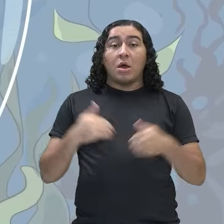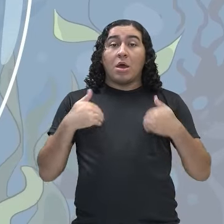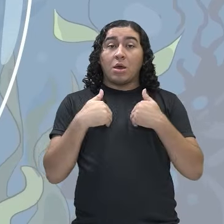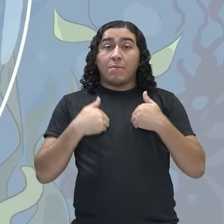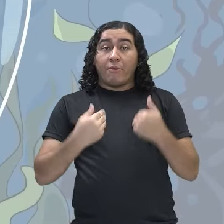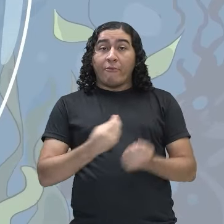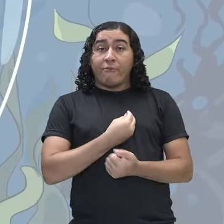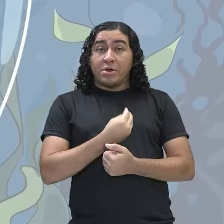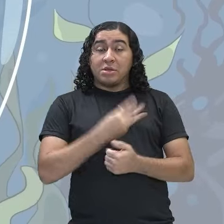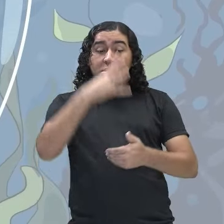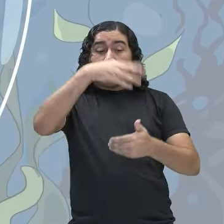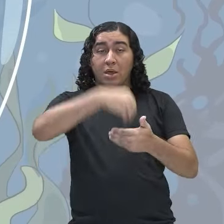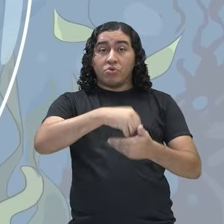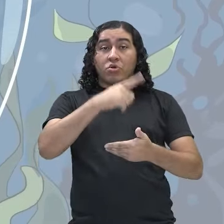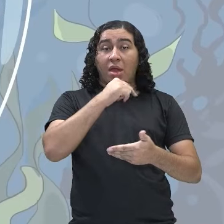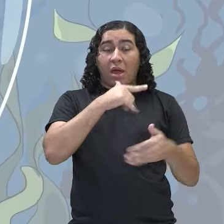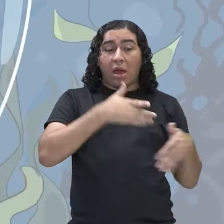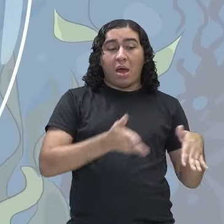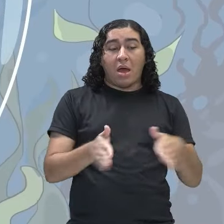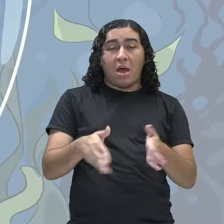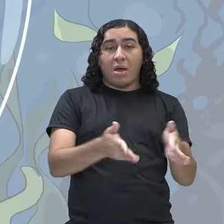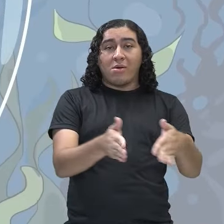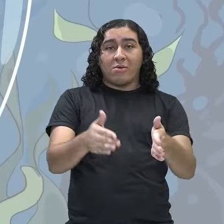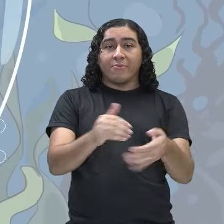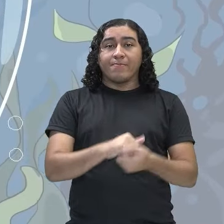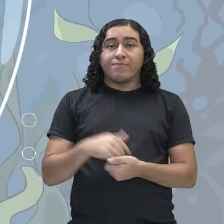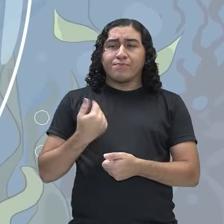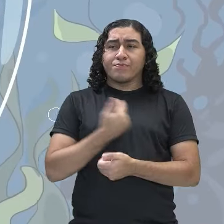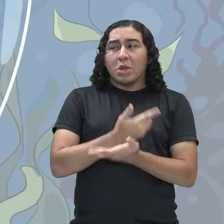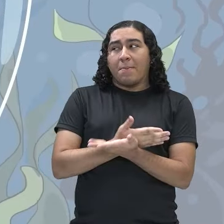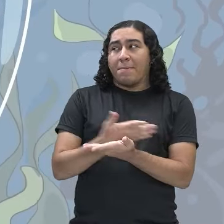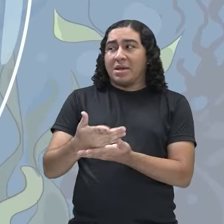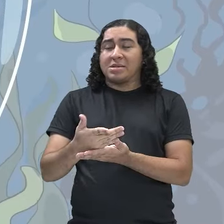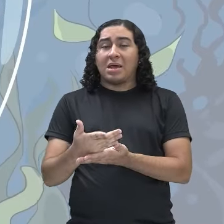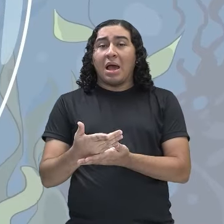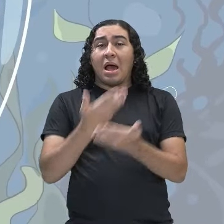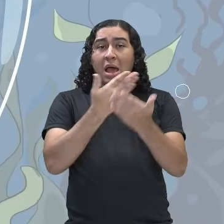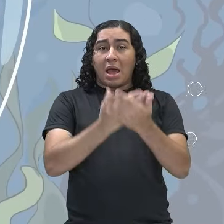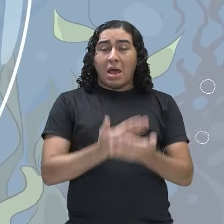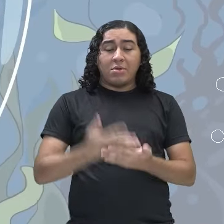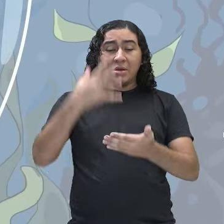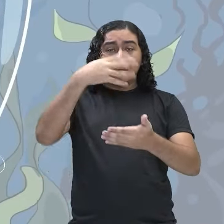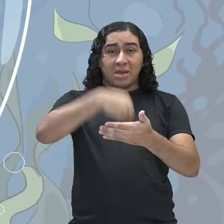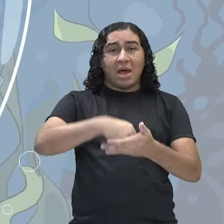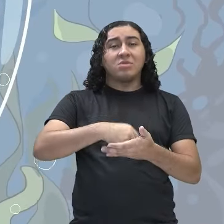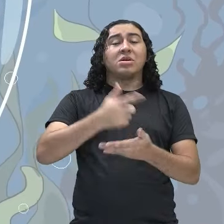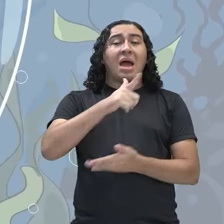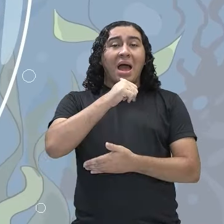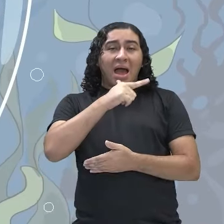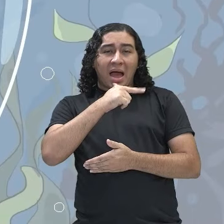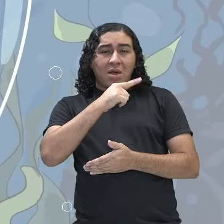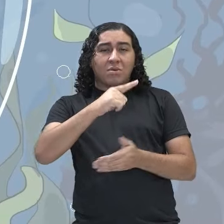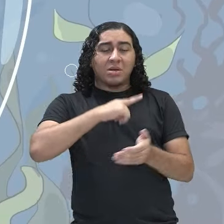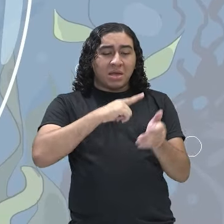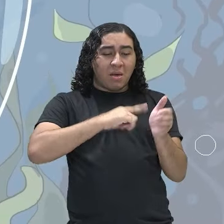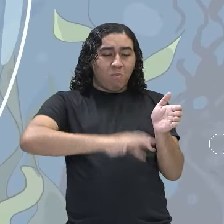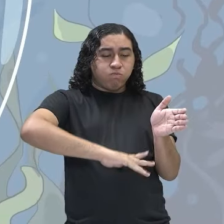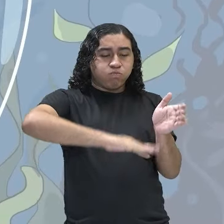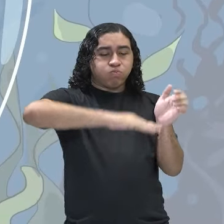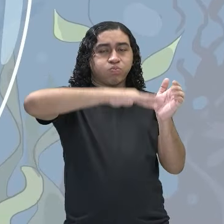ambiente aquático. A gente inicia a aula no aquário, né? Então a gente está aqui no aquário, a gente